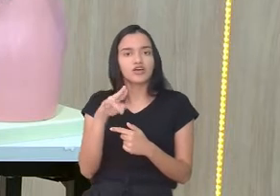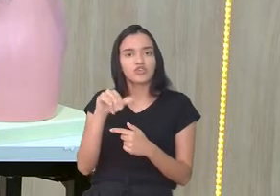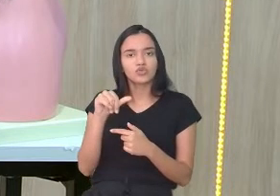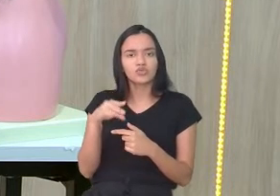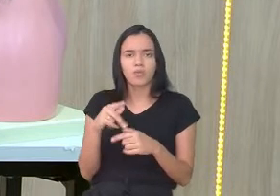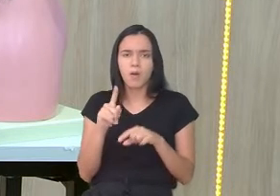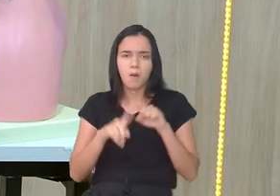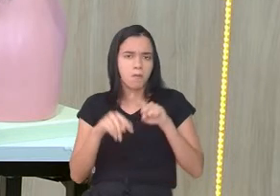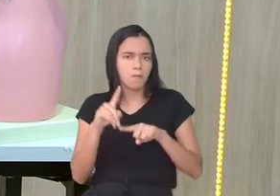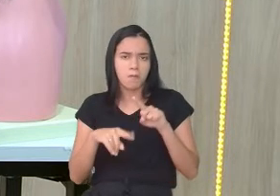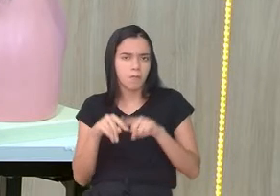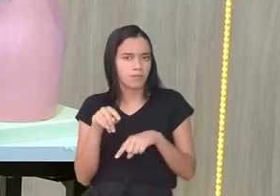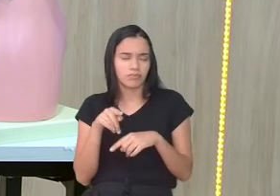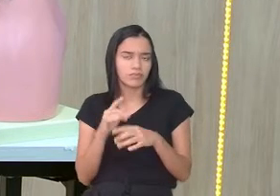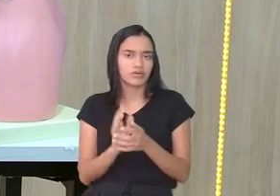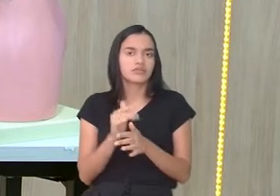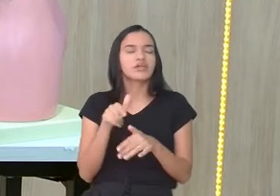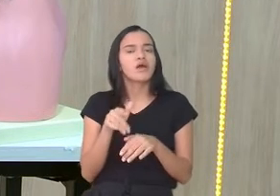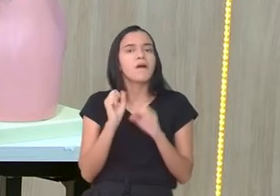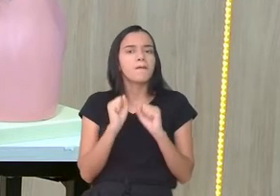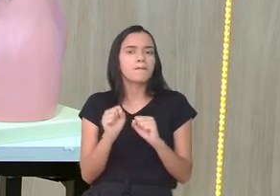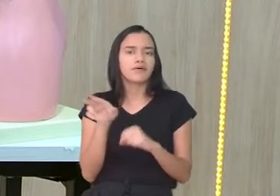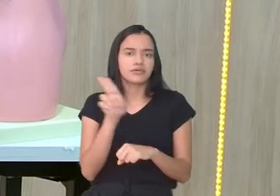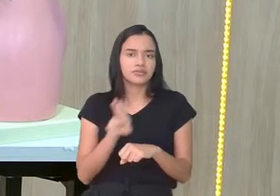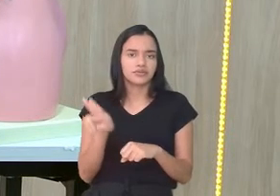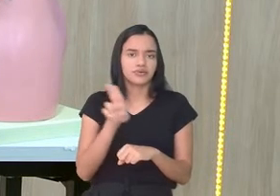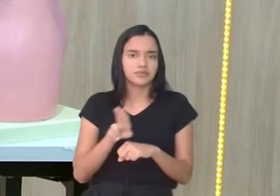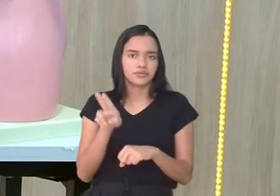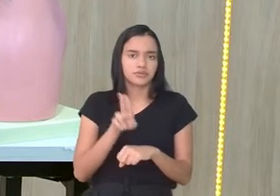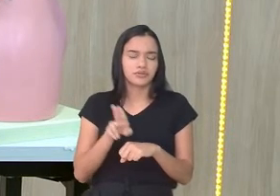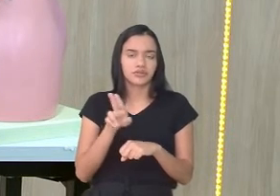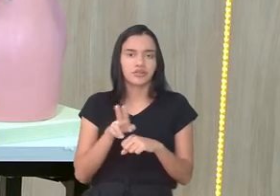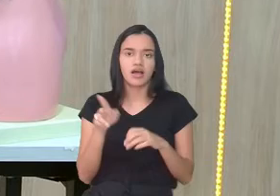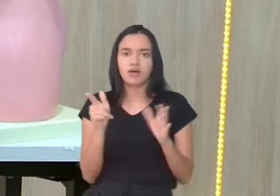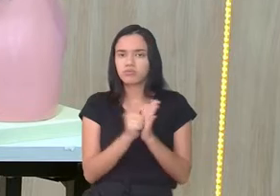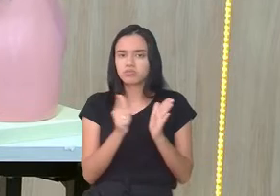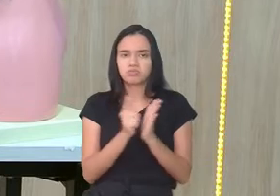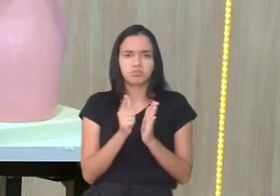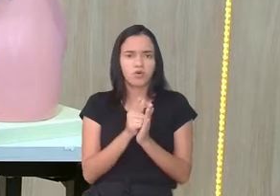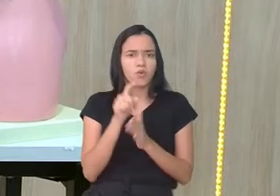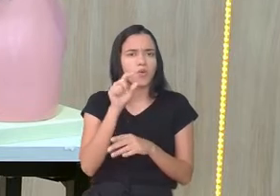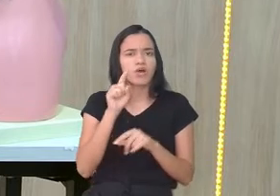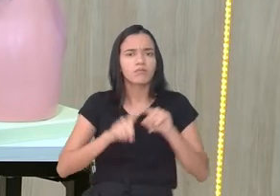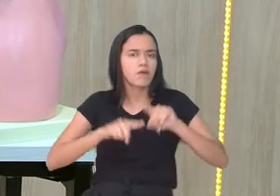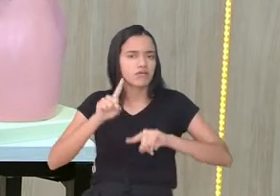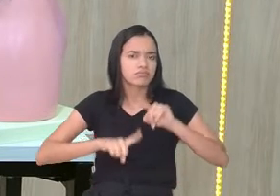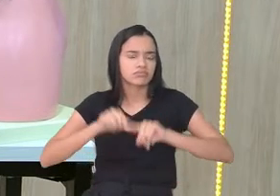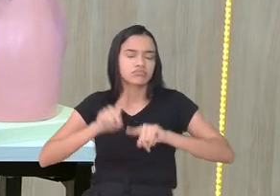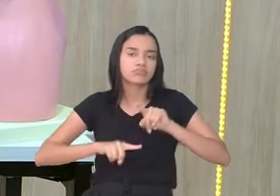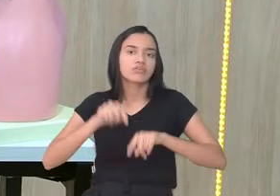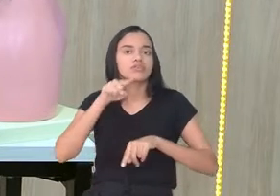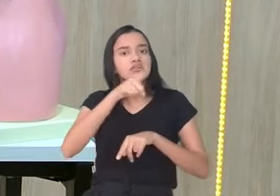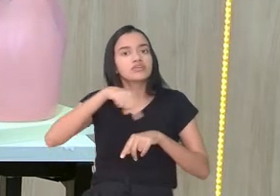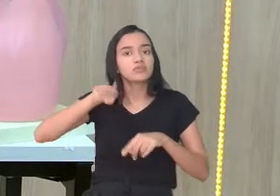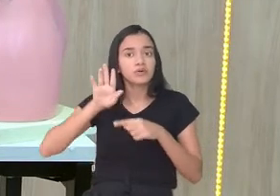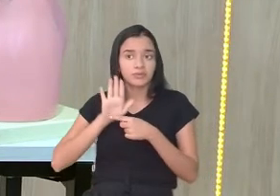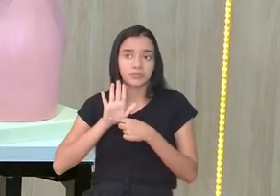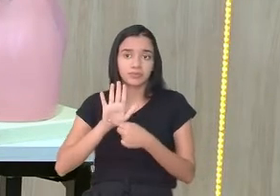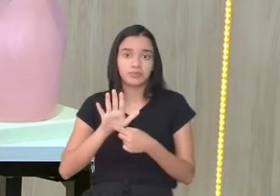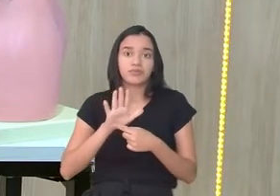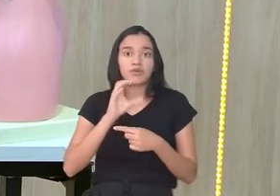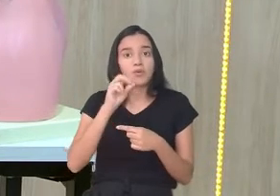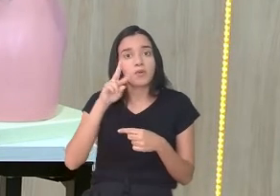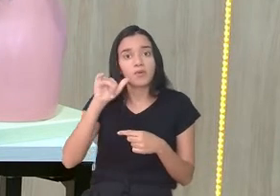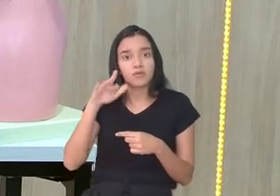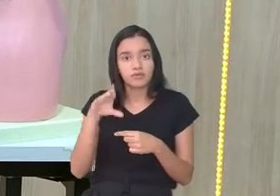qualquer material que vocês tiverem em casa. Vocês podem usar o papelão, né? O que vocês tiverem. Vocês podem representar o